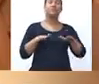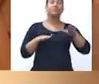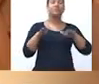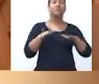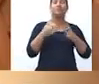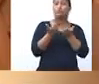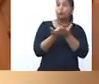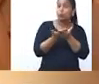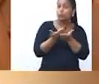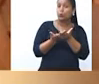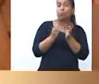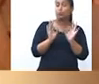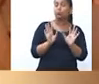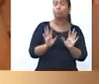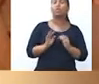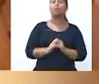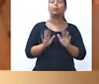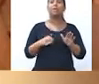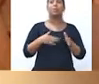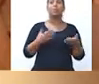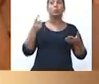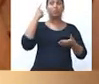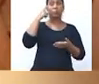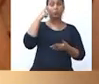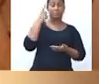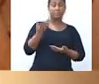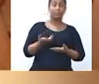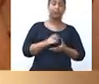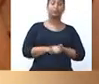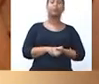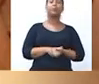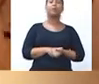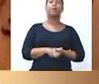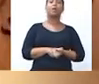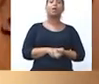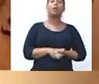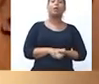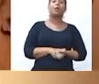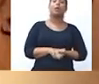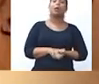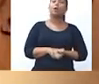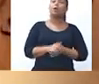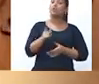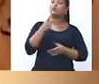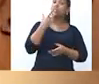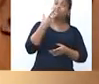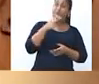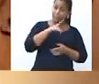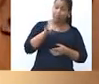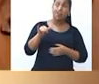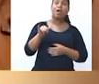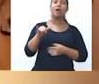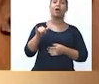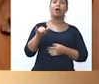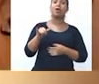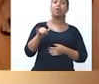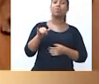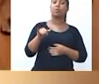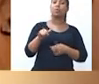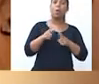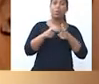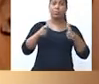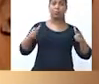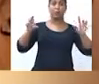tenho estudo sobre isso, mas que me veio, são, né? Hipóteses. Hipóteses. Uhum. Quando você vai aumentando o prestígio